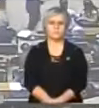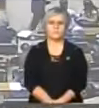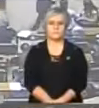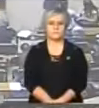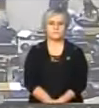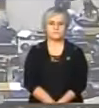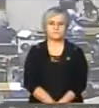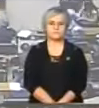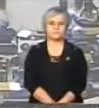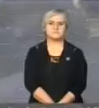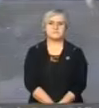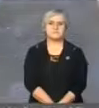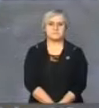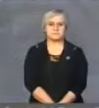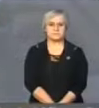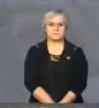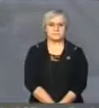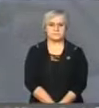Deputado André Moura.